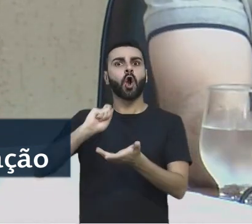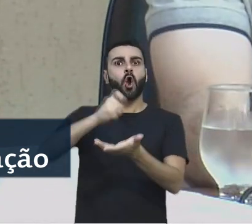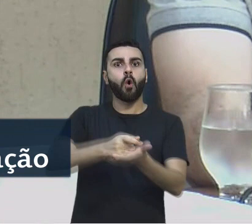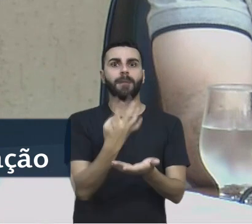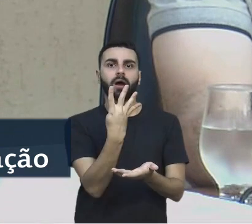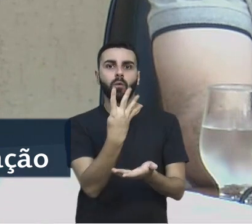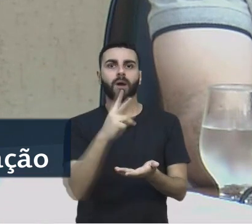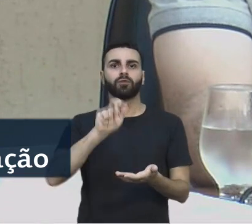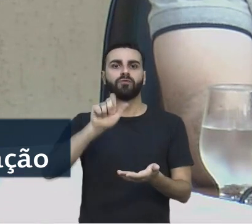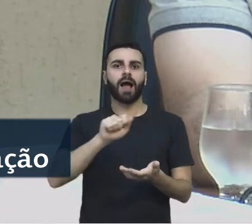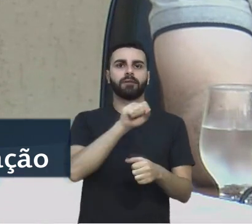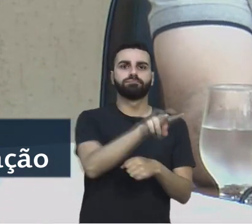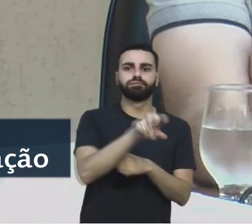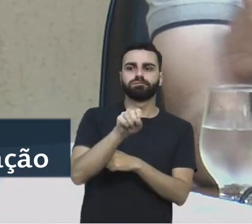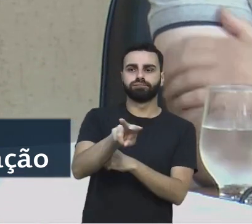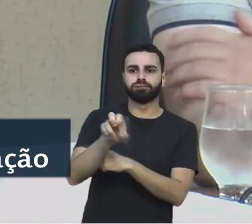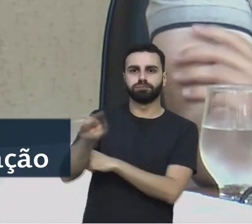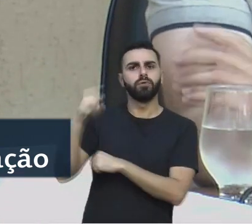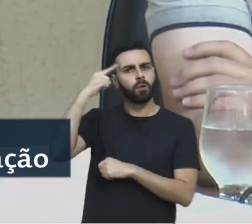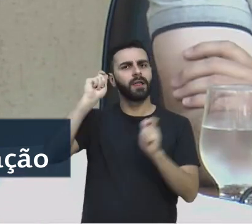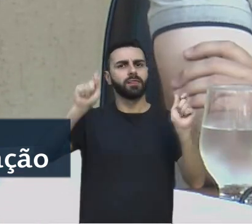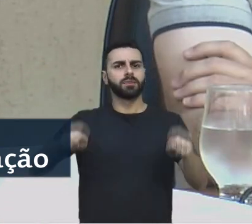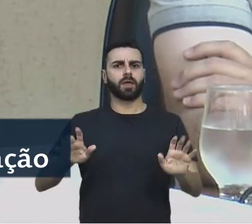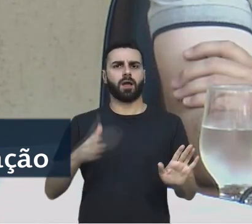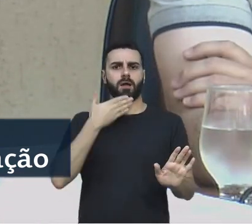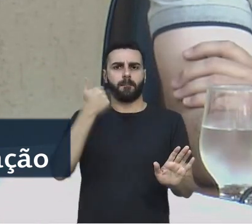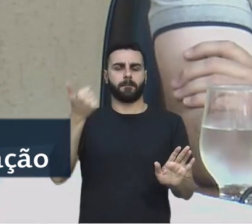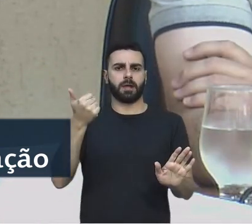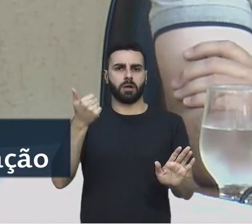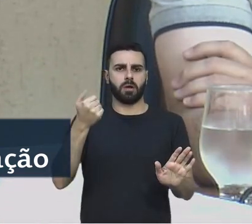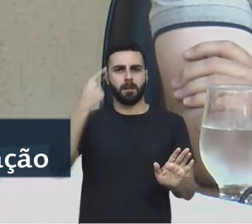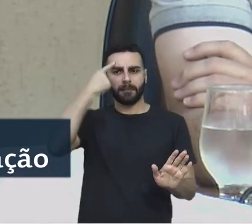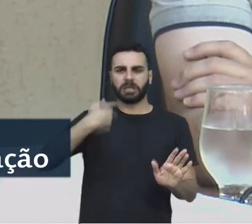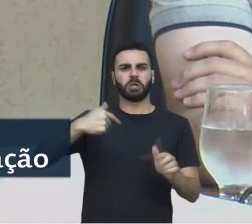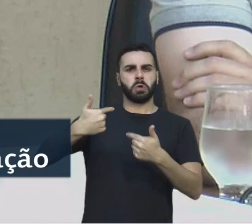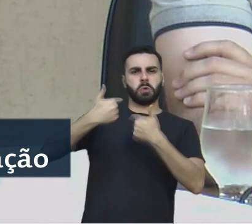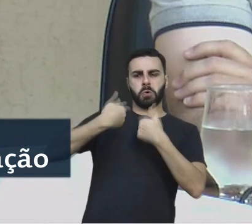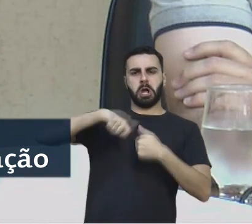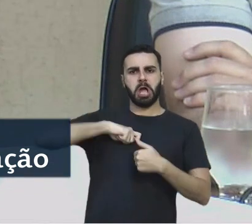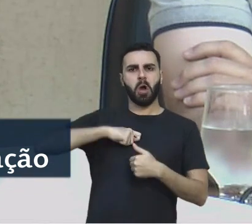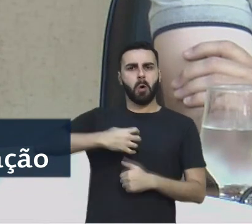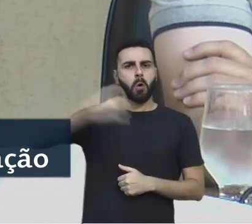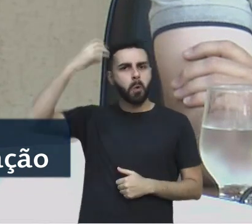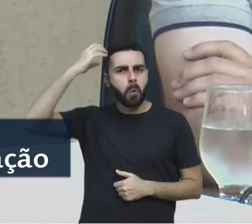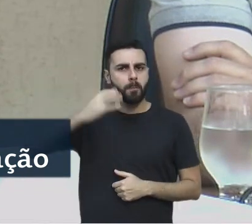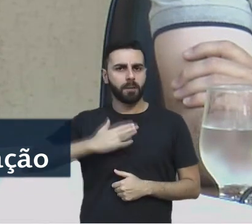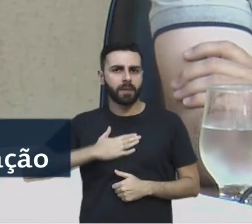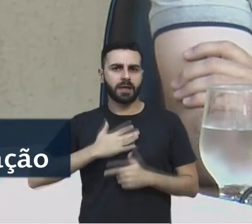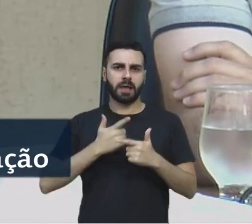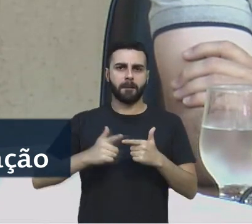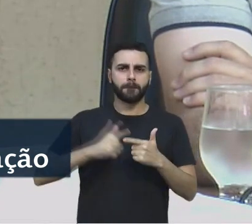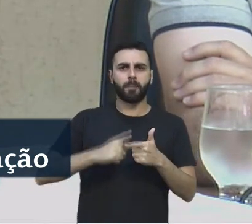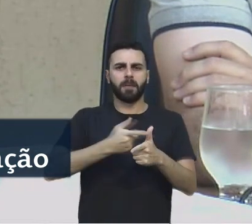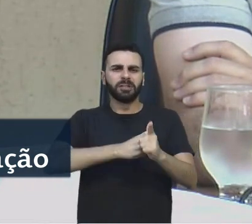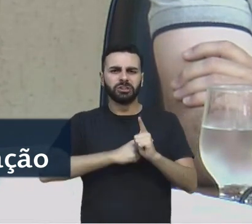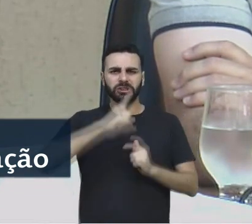quatro vagas na garagem eu acho que as pessoas eh tá colocando eu como eu sou causador da das